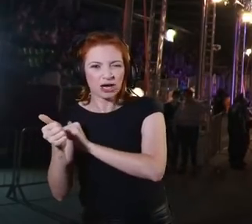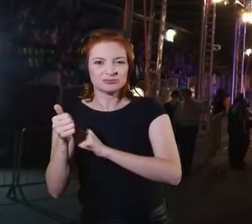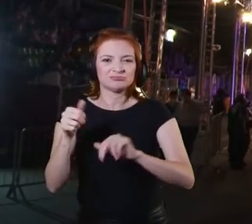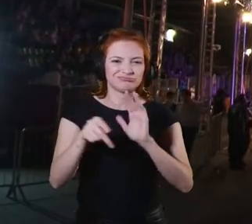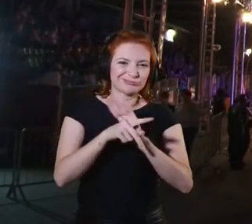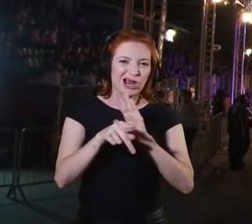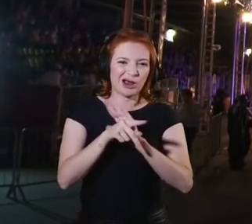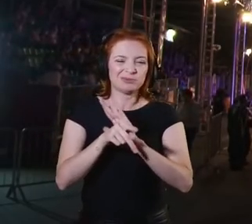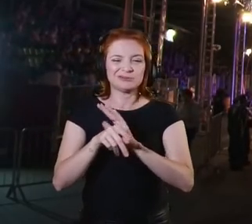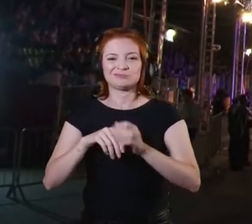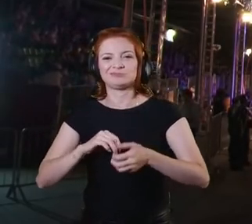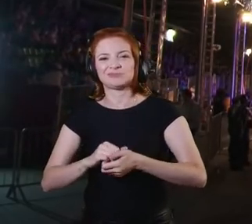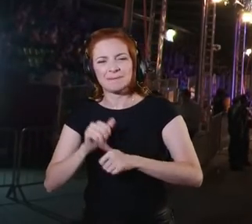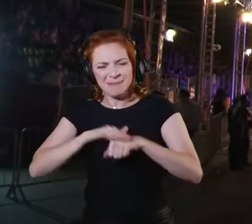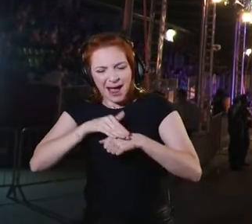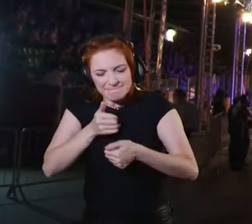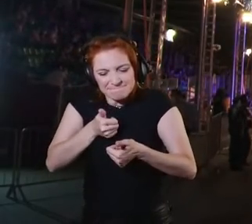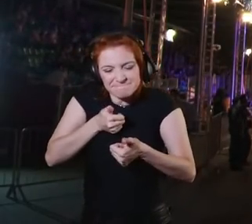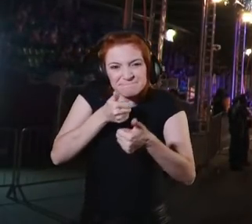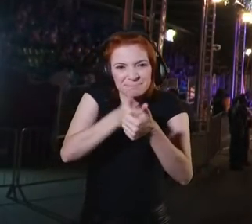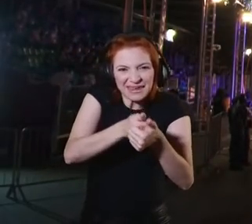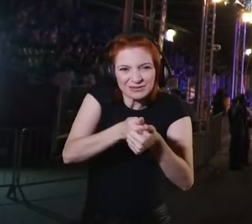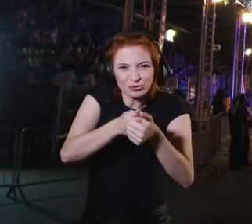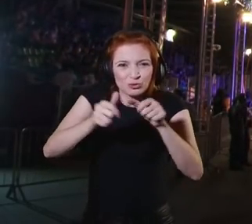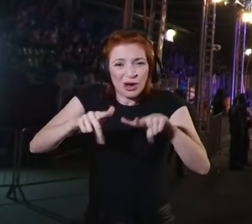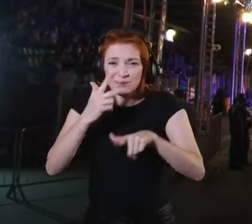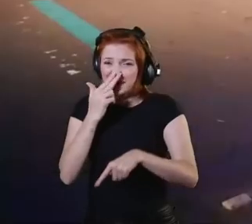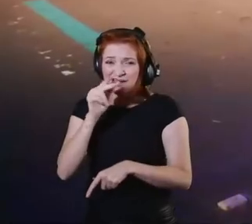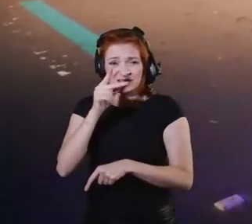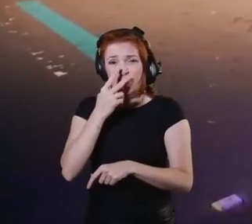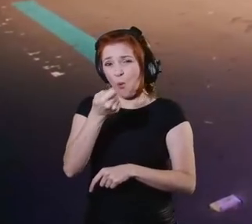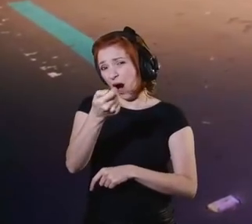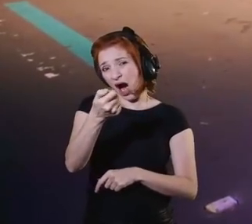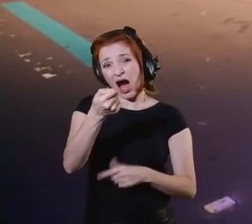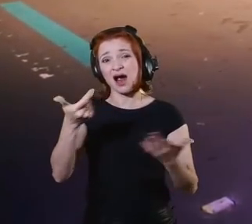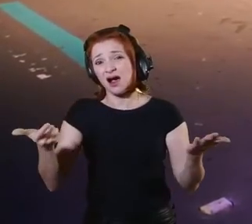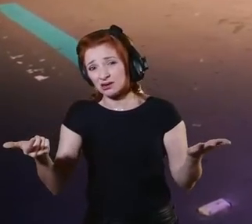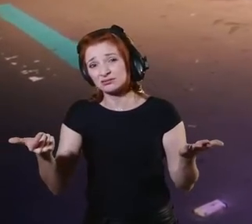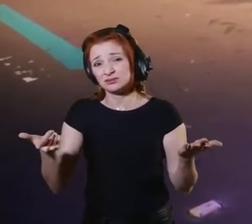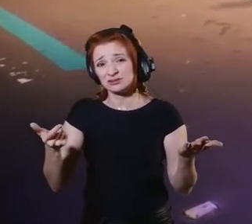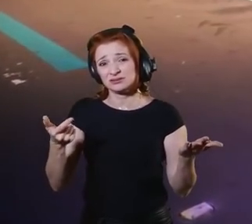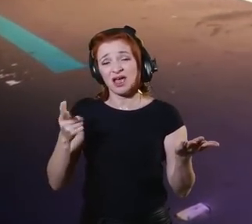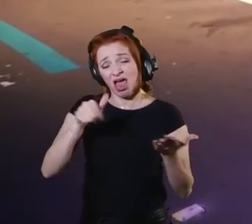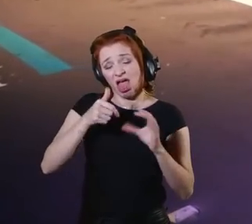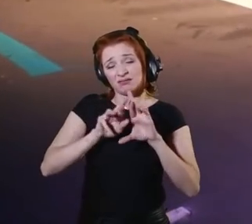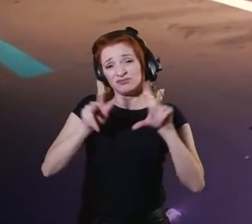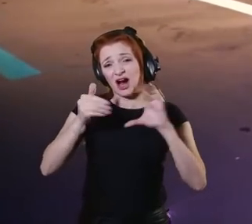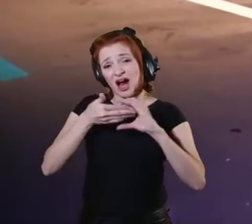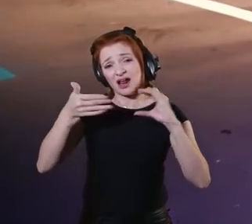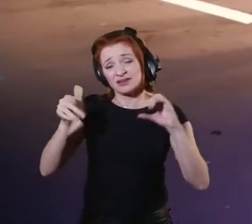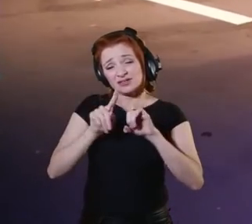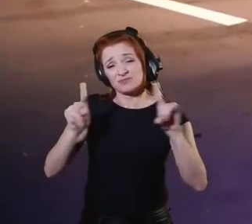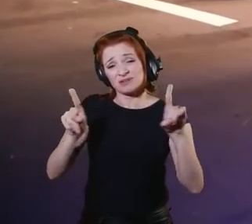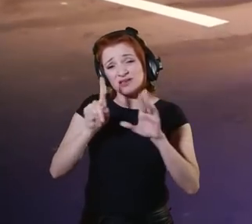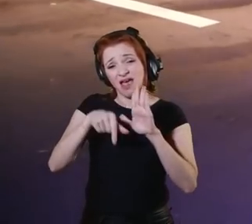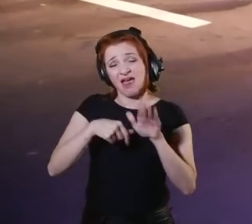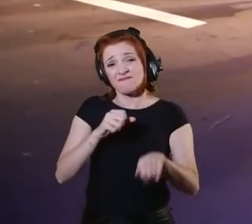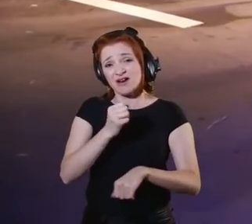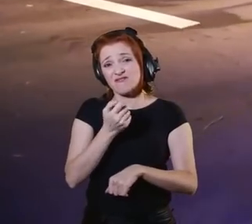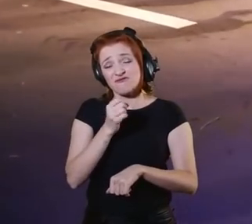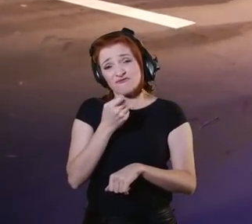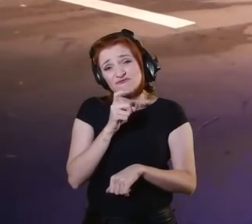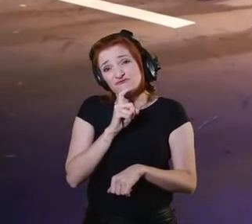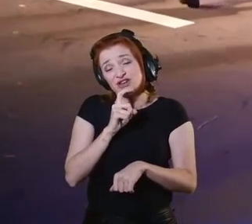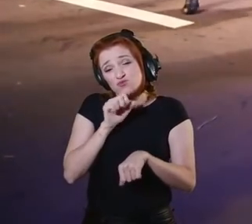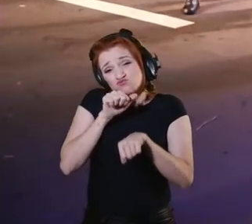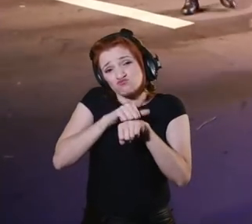da bola que está ali, mais próximo de um centro como a bocha. São variantes, né? É bocha no gelo. É a bocha do gelo, né? É isso